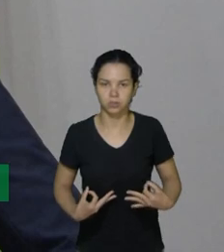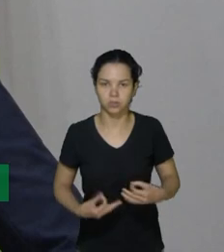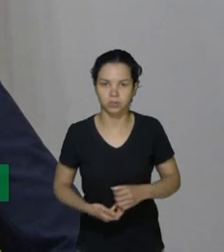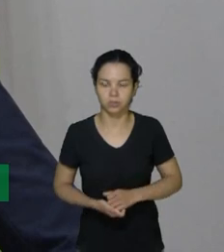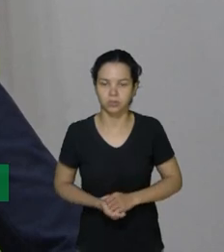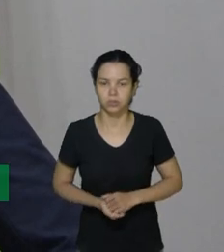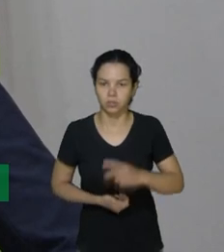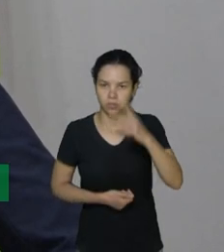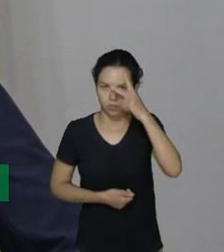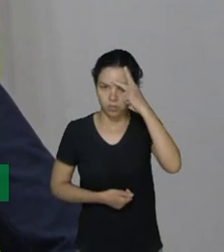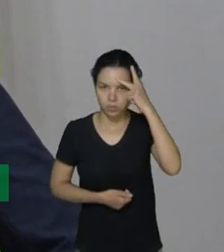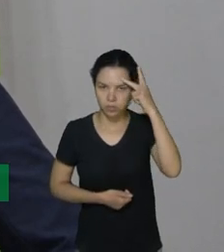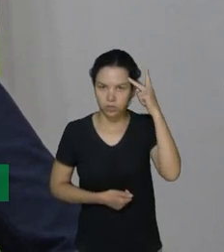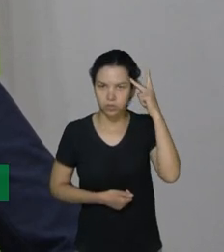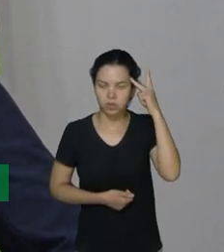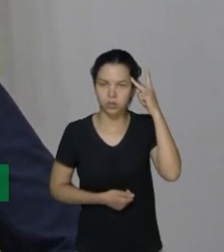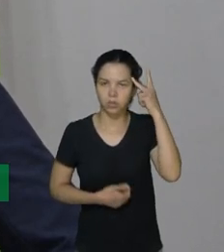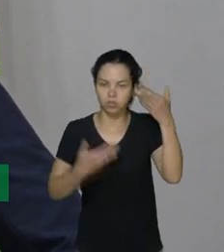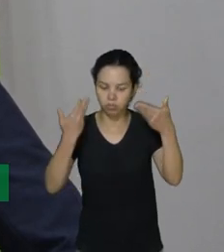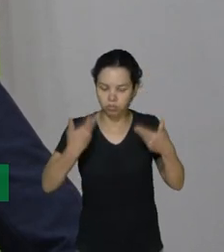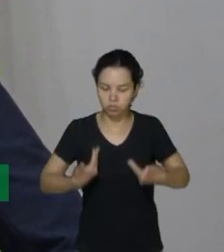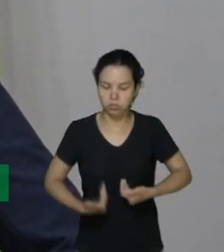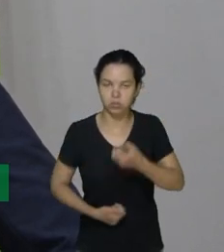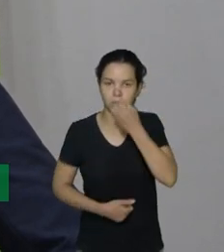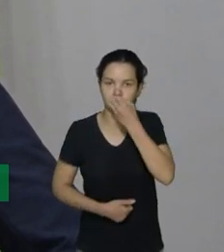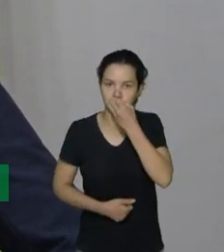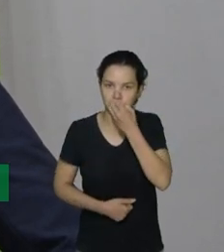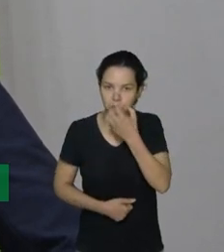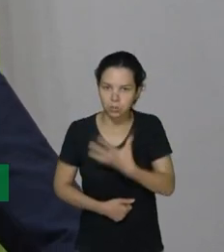pessoas que aparentam a bondade como o senhor aparenta,